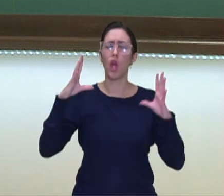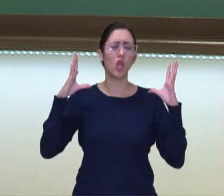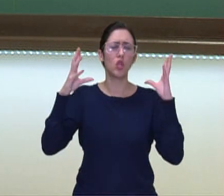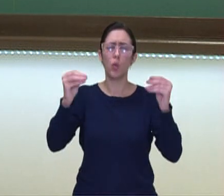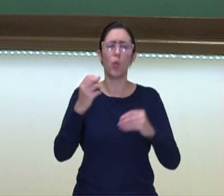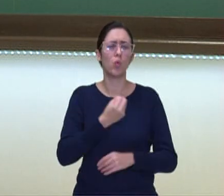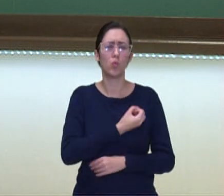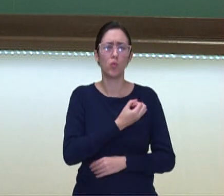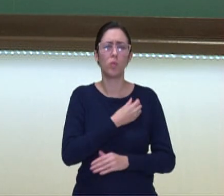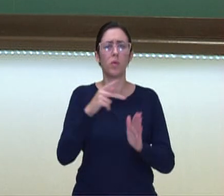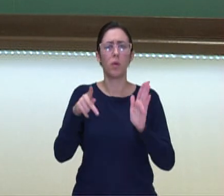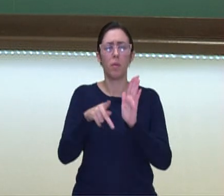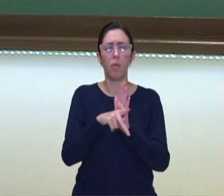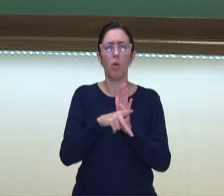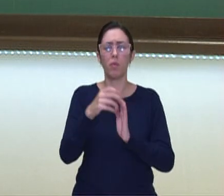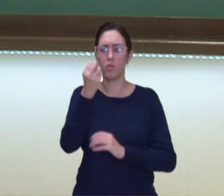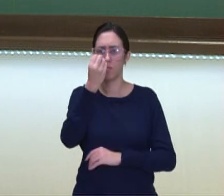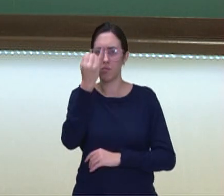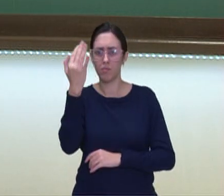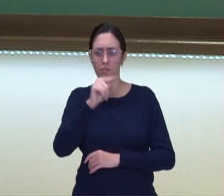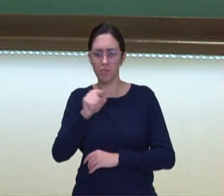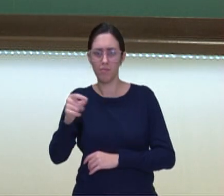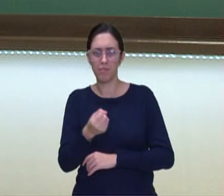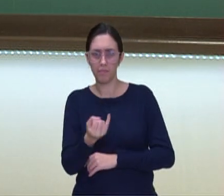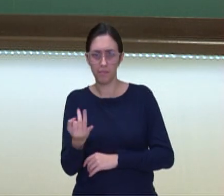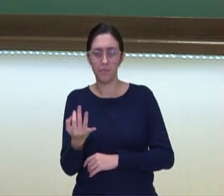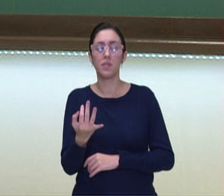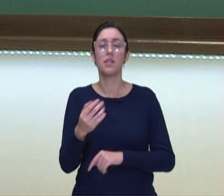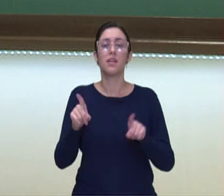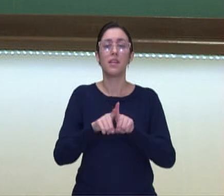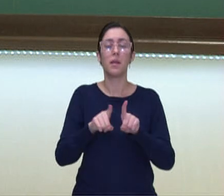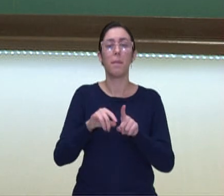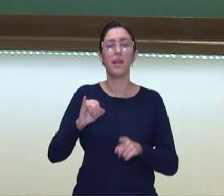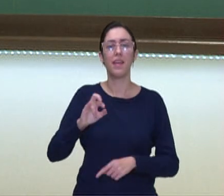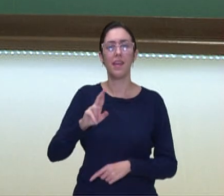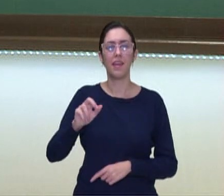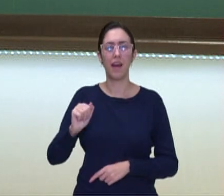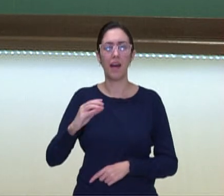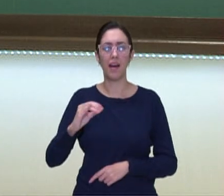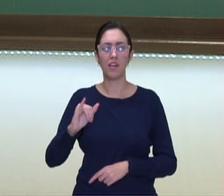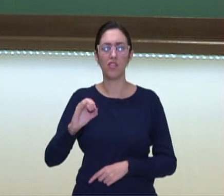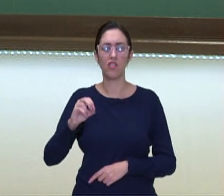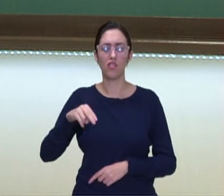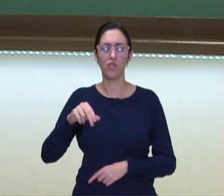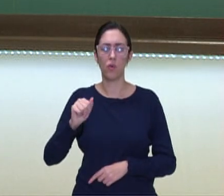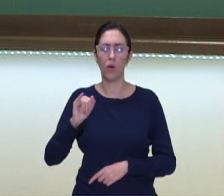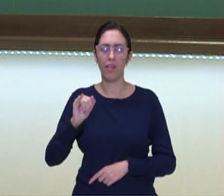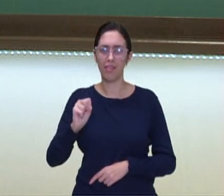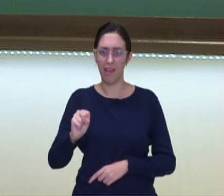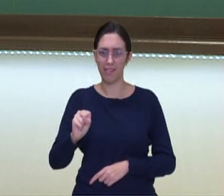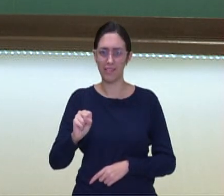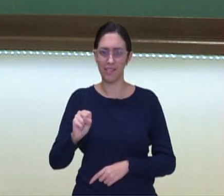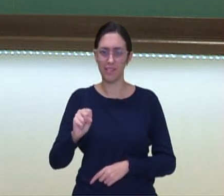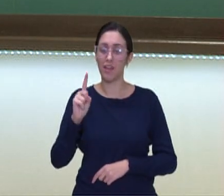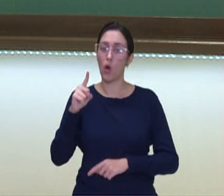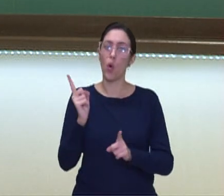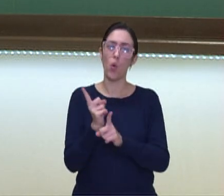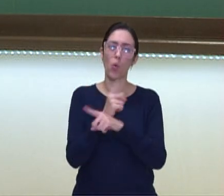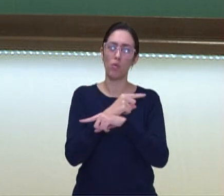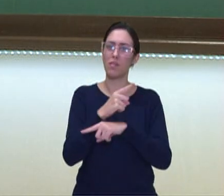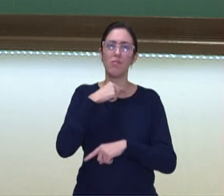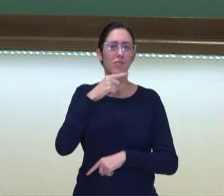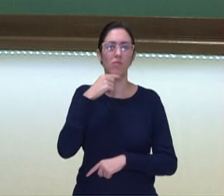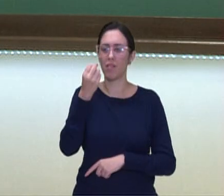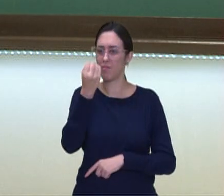como fração, e os números irracionais, ou seja, os números que não são racionais, ou que não dá para escrever na forma de